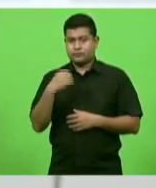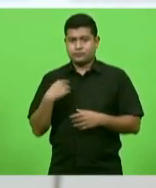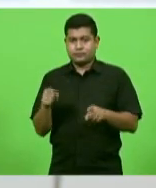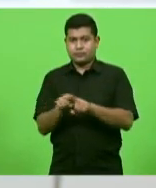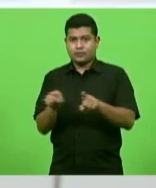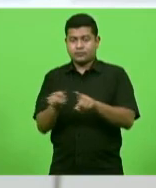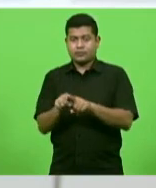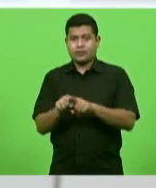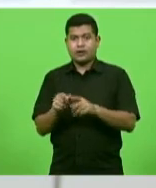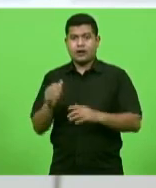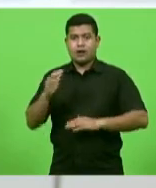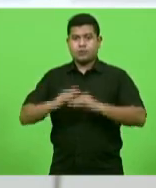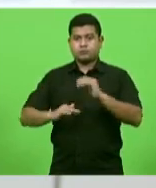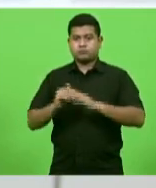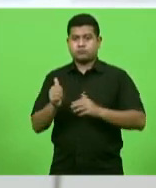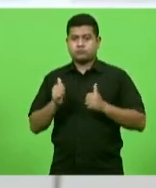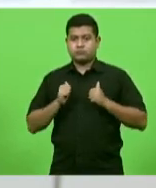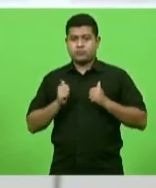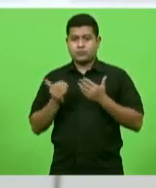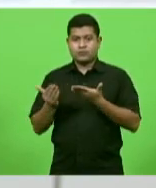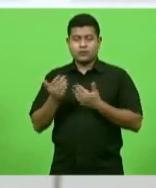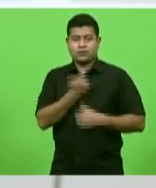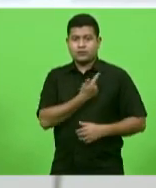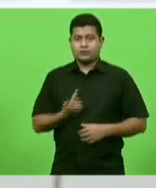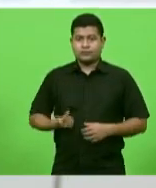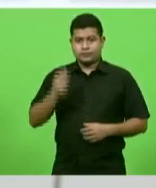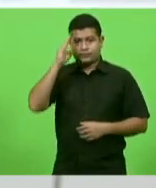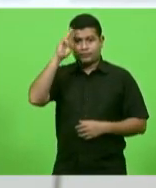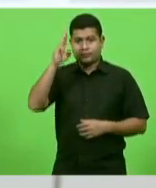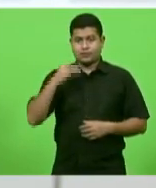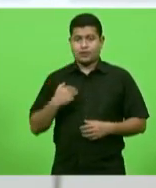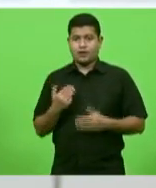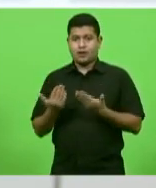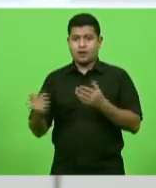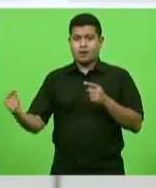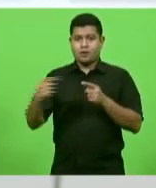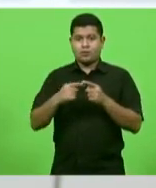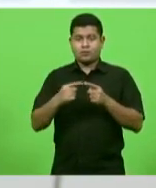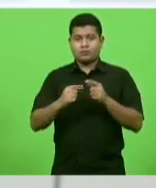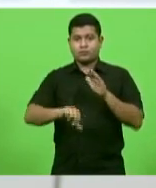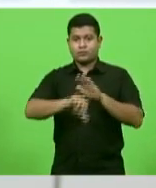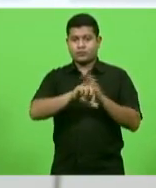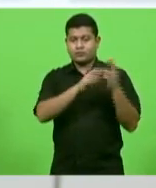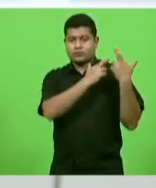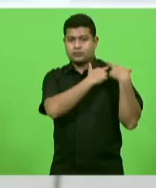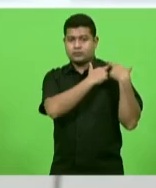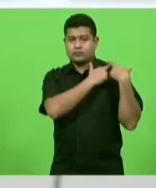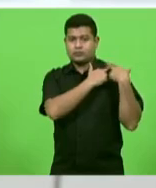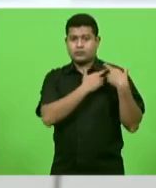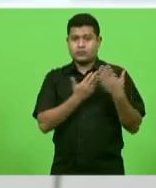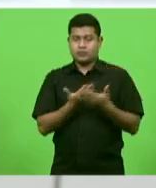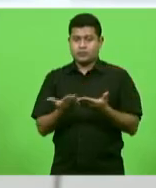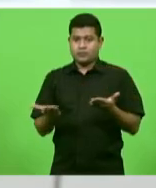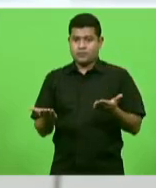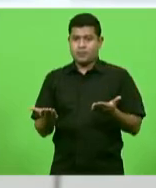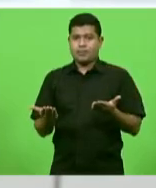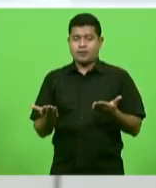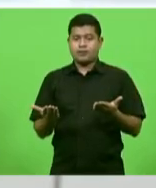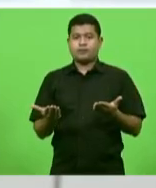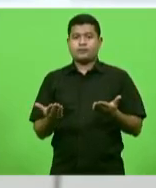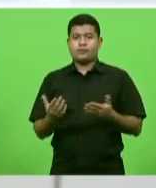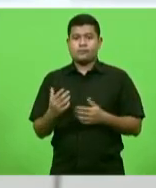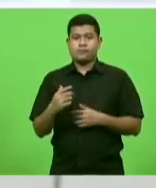atribuir atribuir ao Senhor Governador apta a configurar crime de responsabilidade revestem-se de